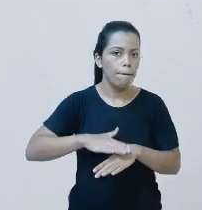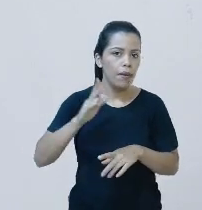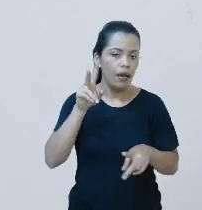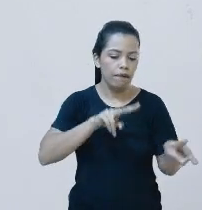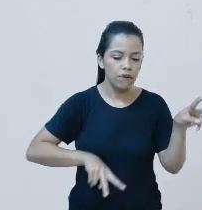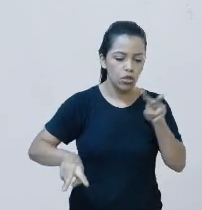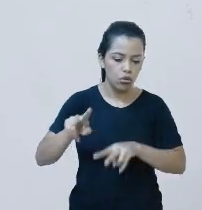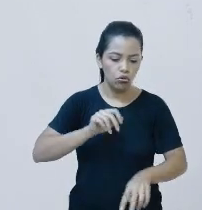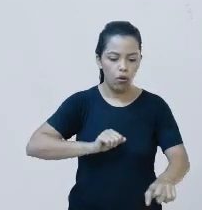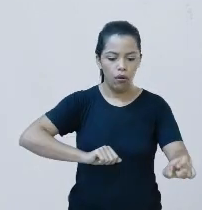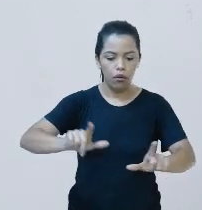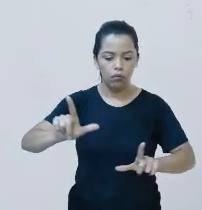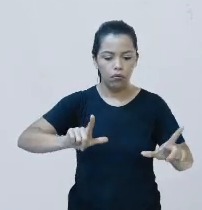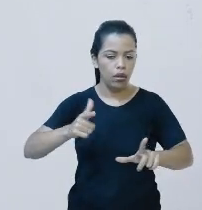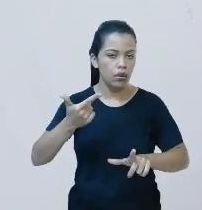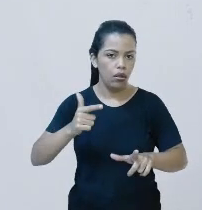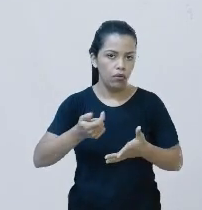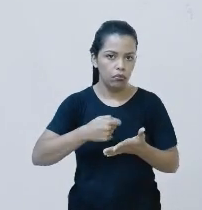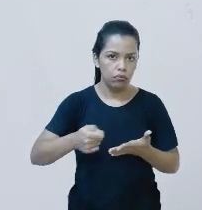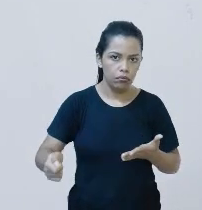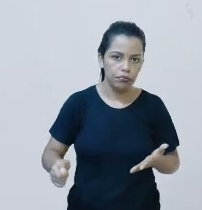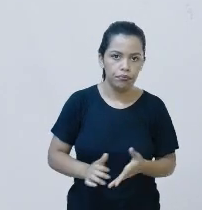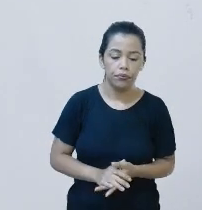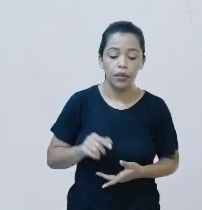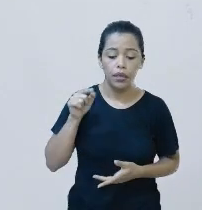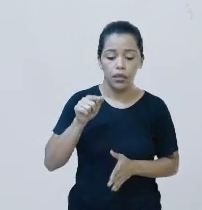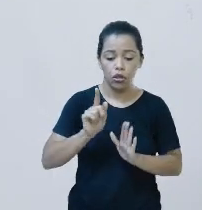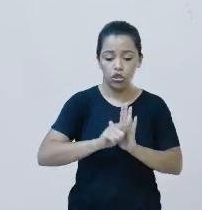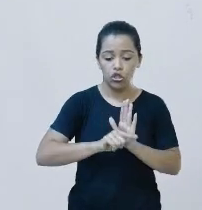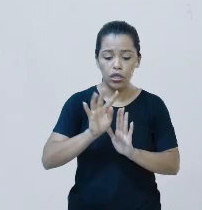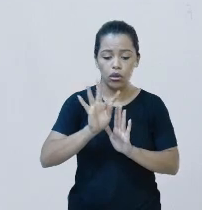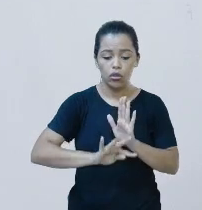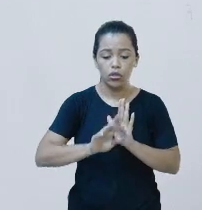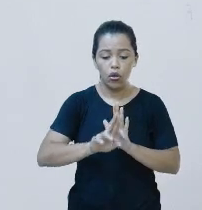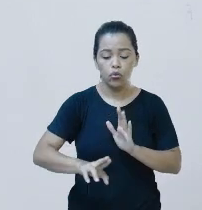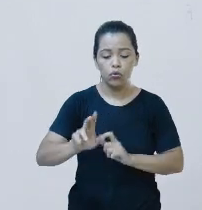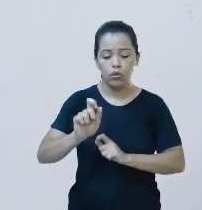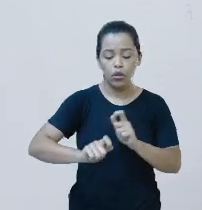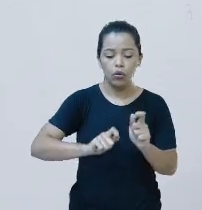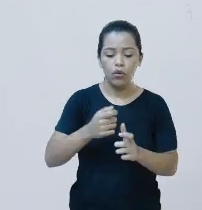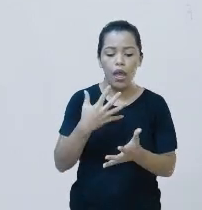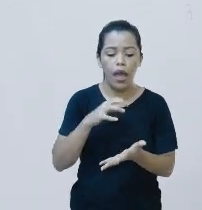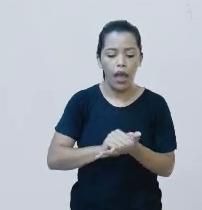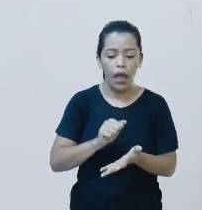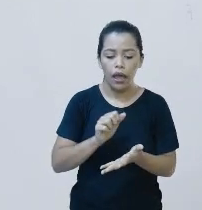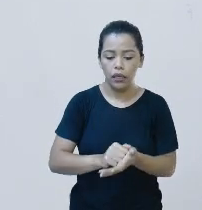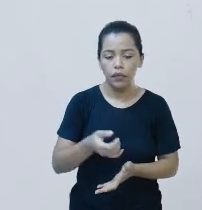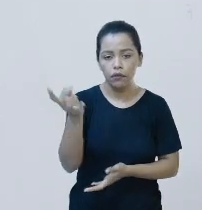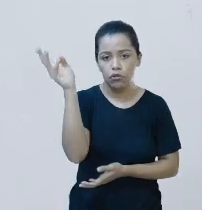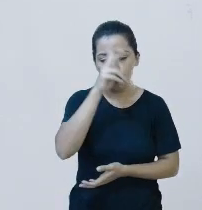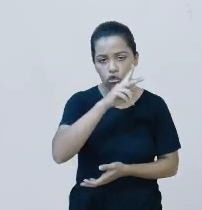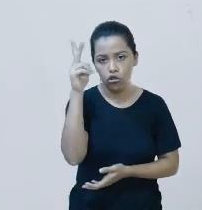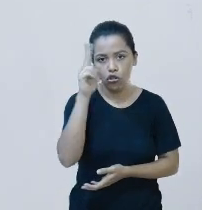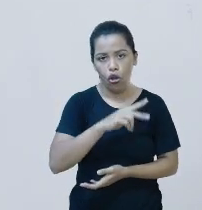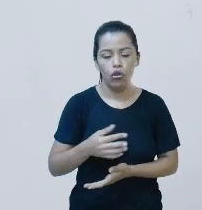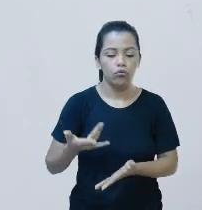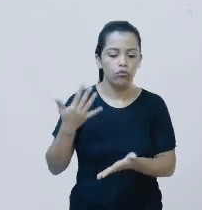eles se utilizam. Esse gênero utiliza-se de arquivos históricos,